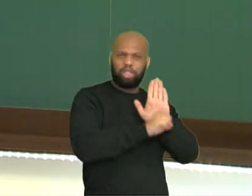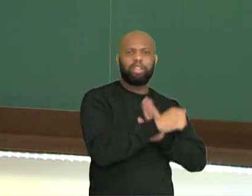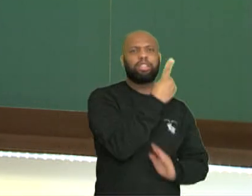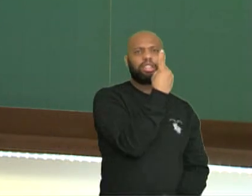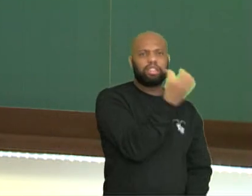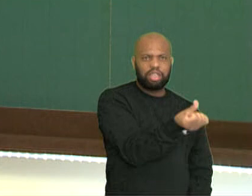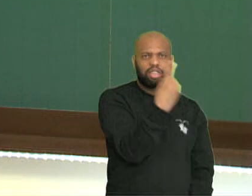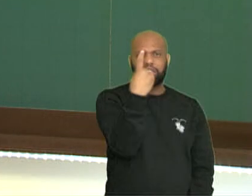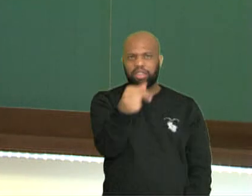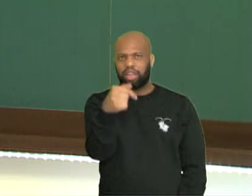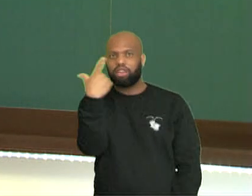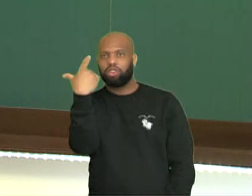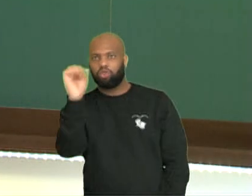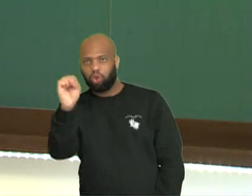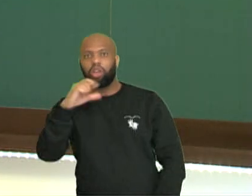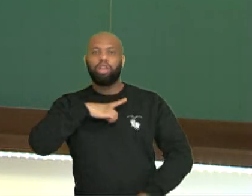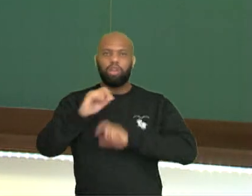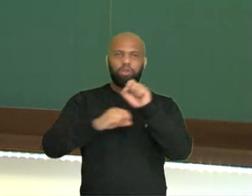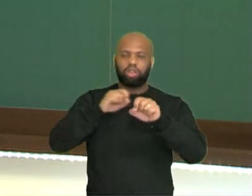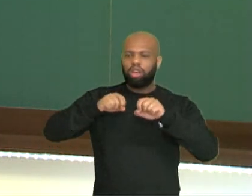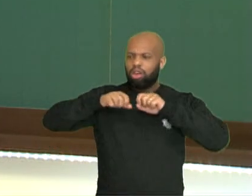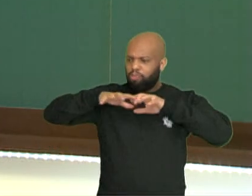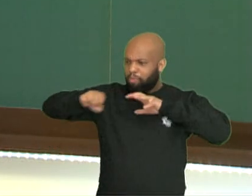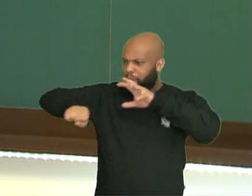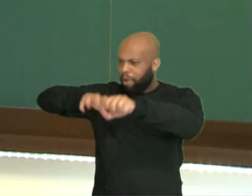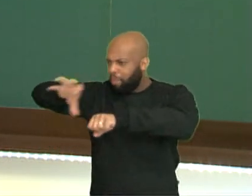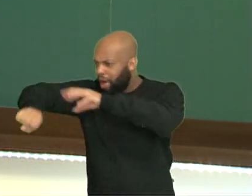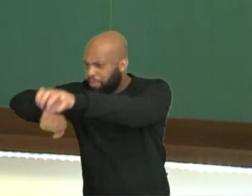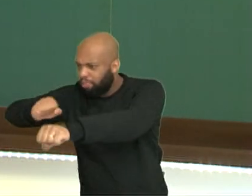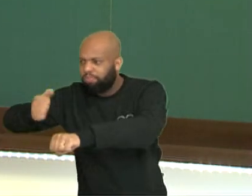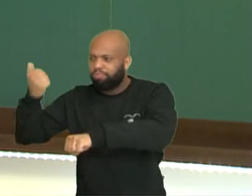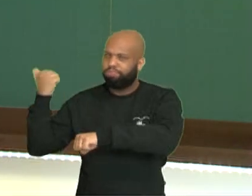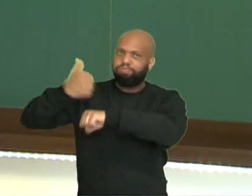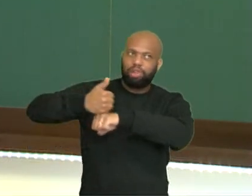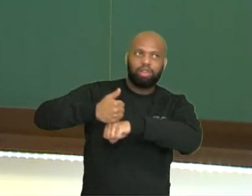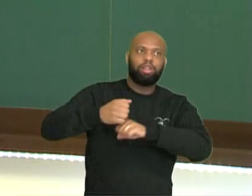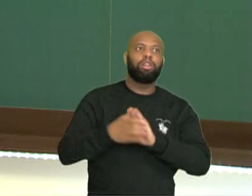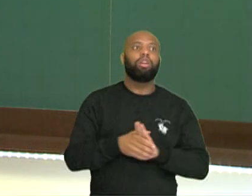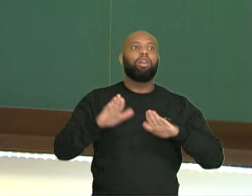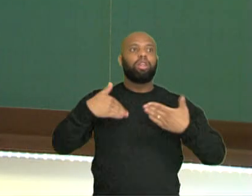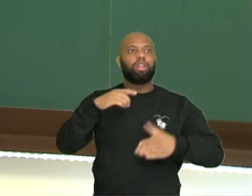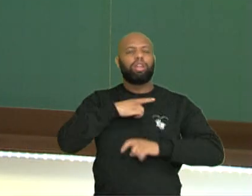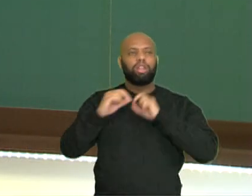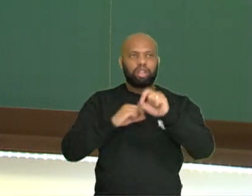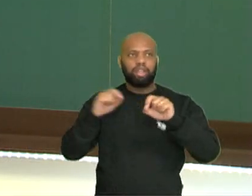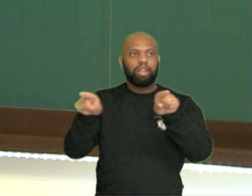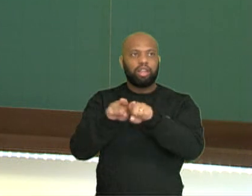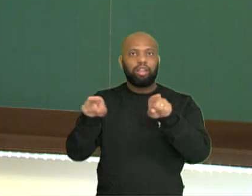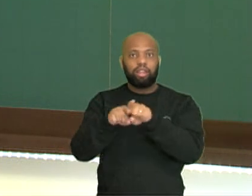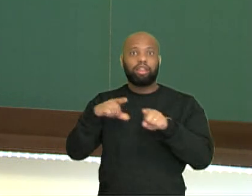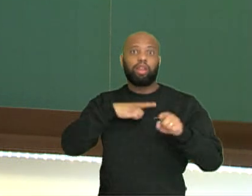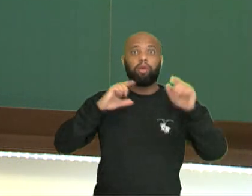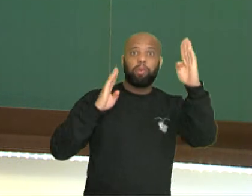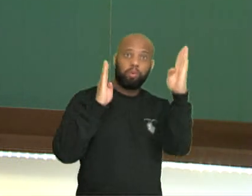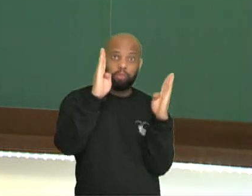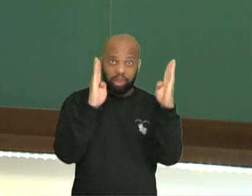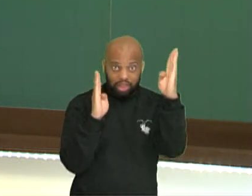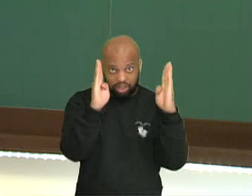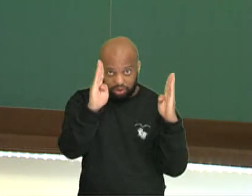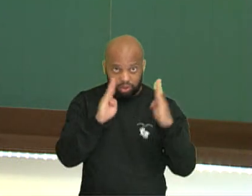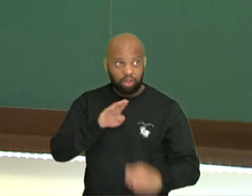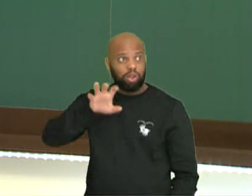XVIII, ela expandiu seus domínios e ela foi expandindo além-mar. Então aqui nós temos um período, e